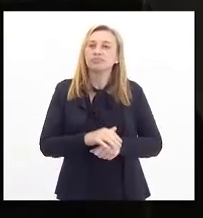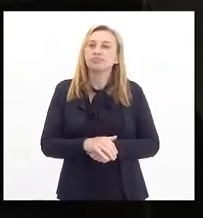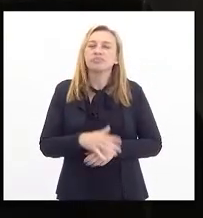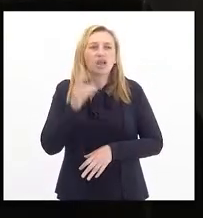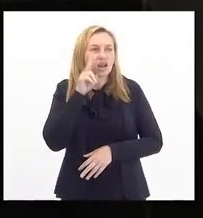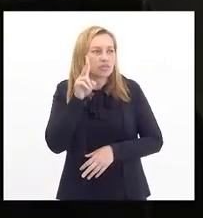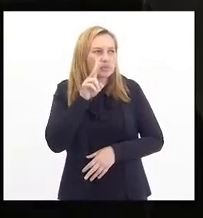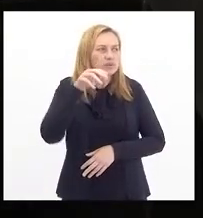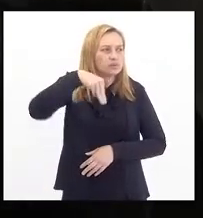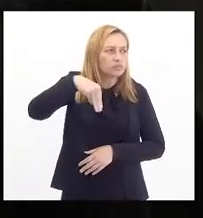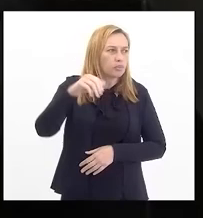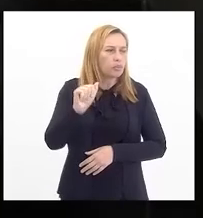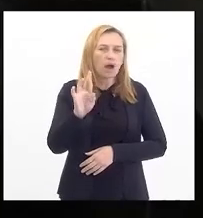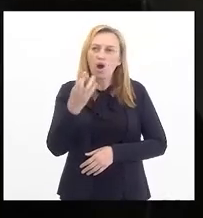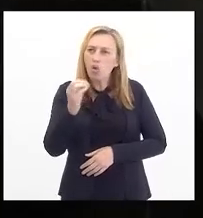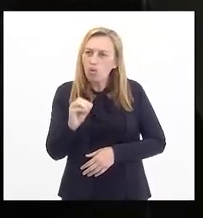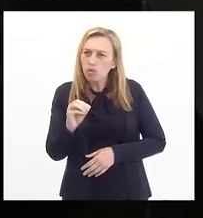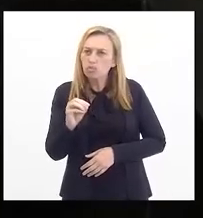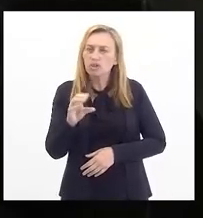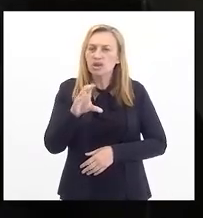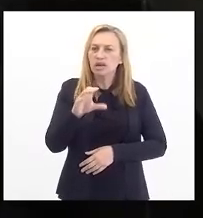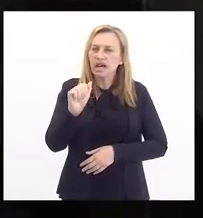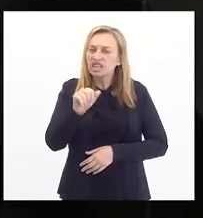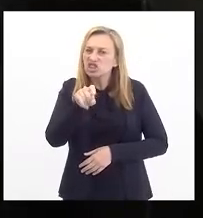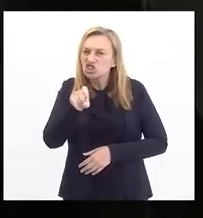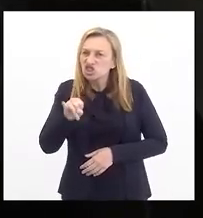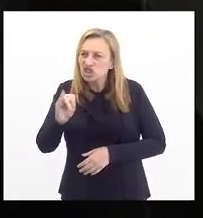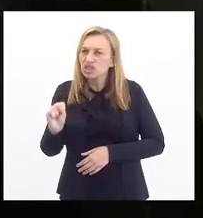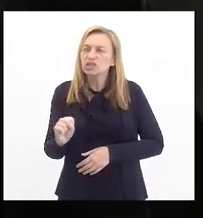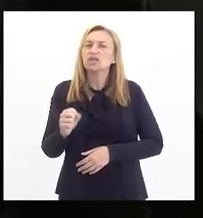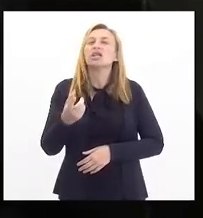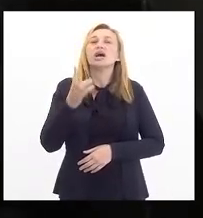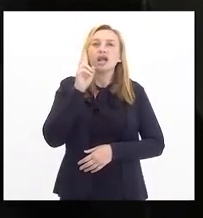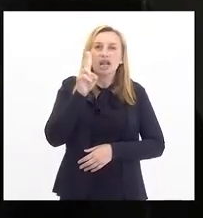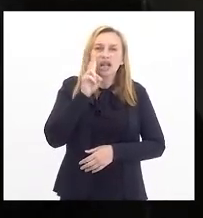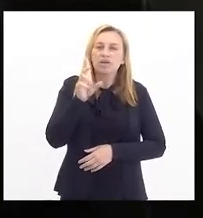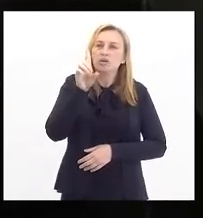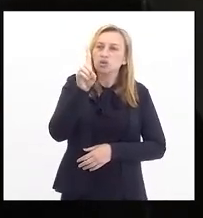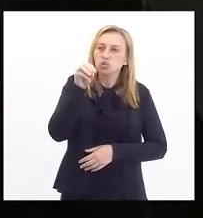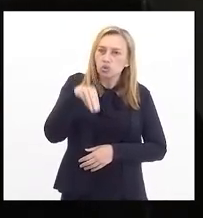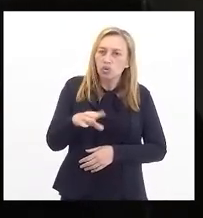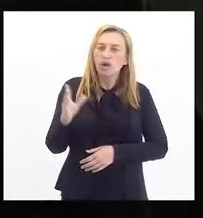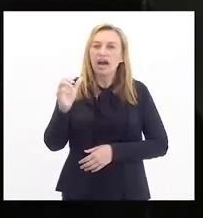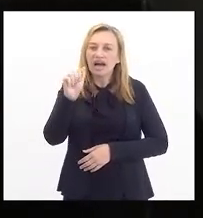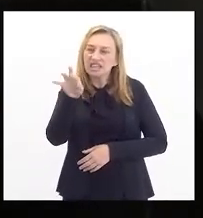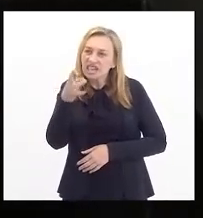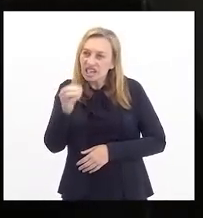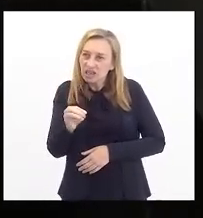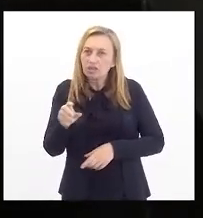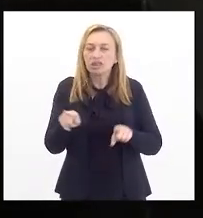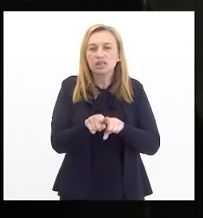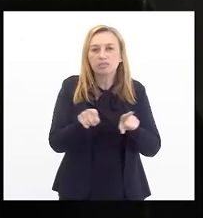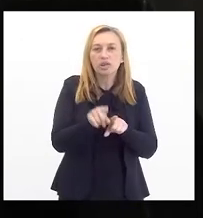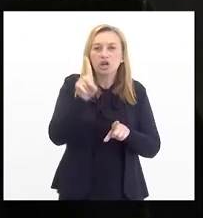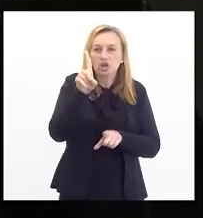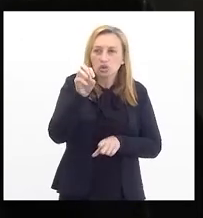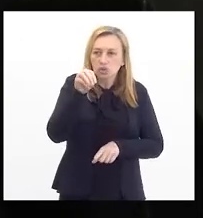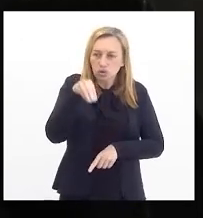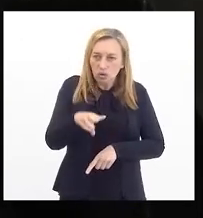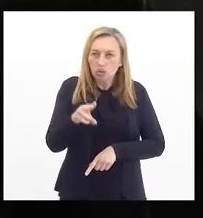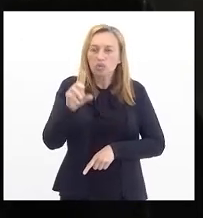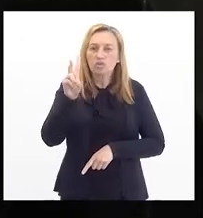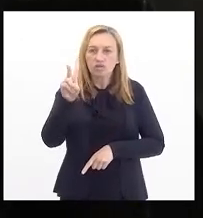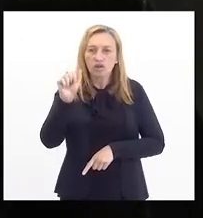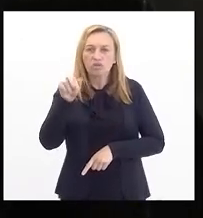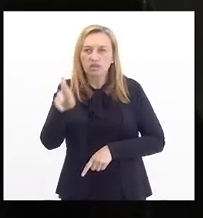Mauro Morelli em Caxias, lembro Dom Adriano Hipólito em Nova Iguaçu, e Dom Valdir Calheiros, na época, chegou a